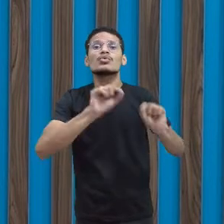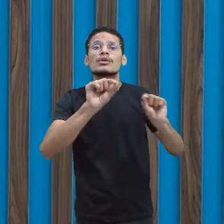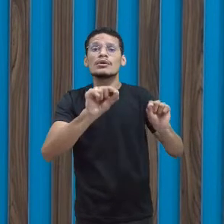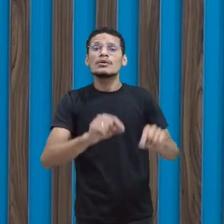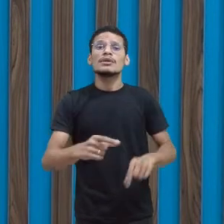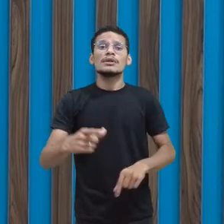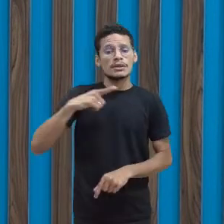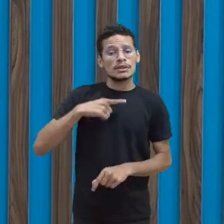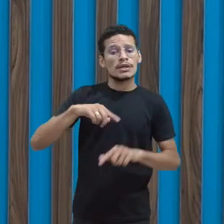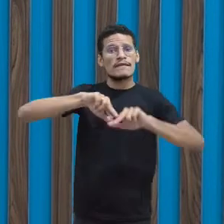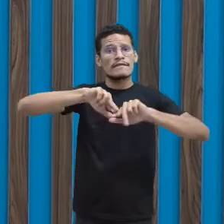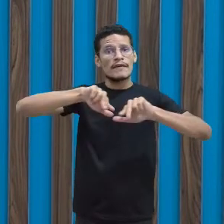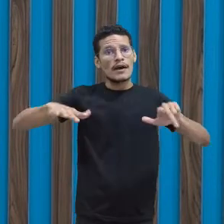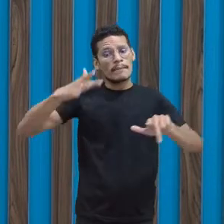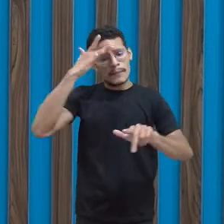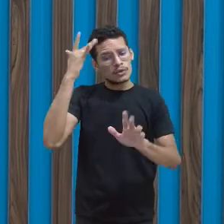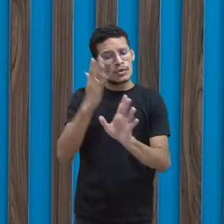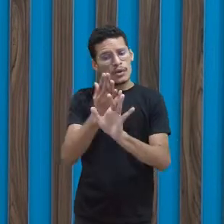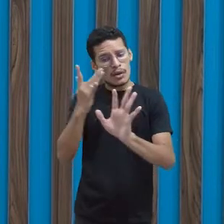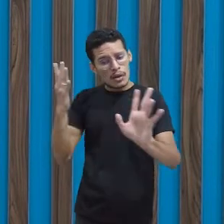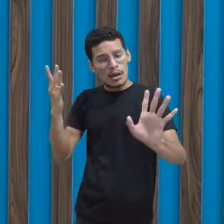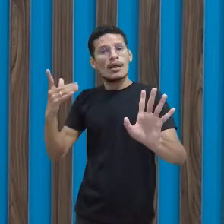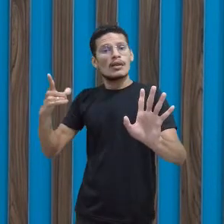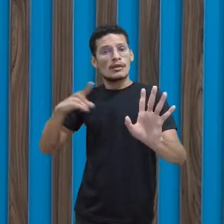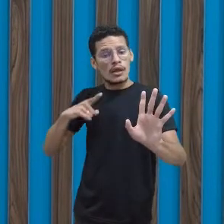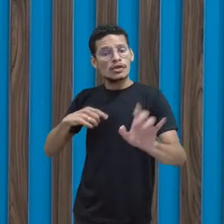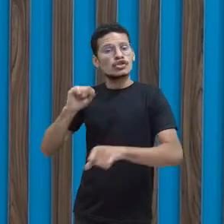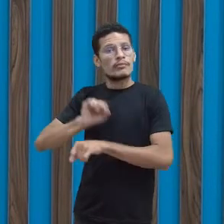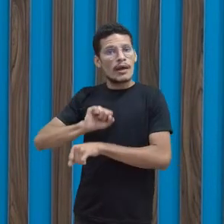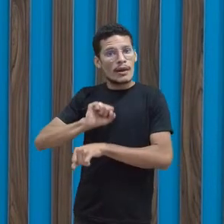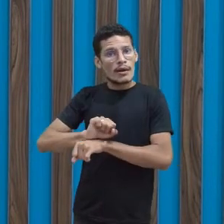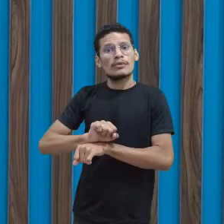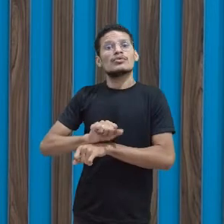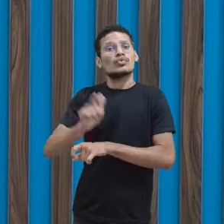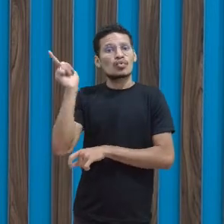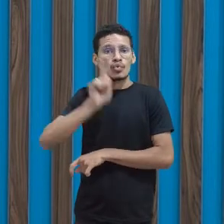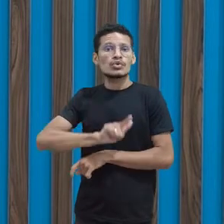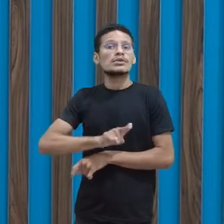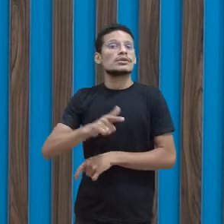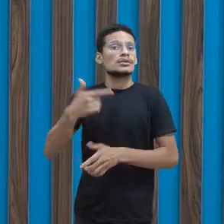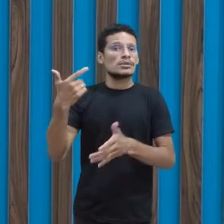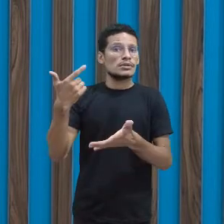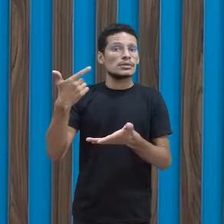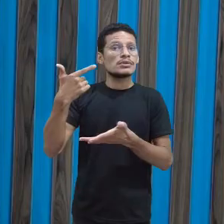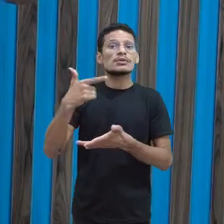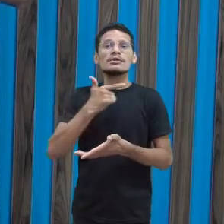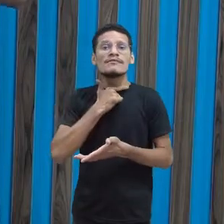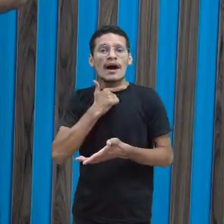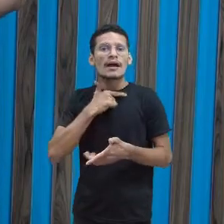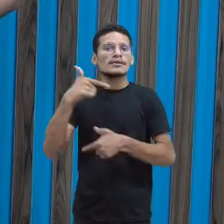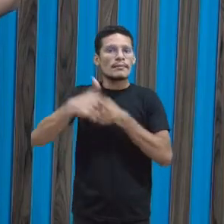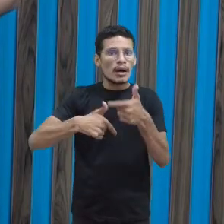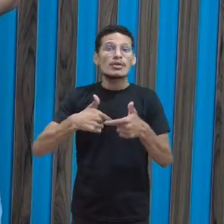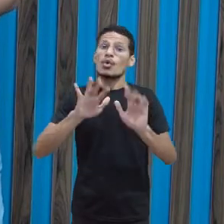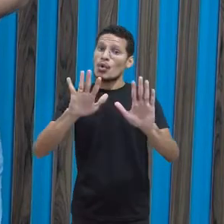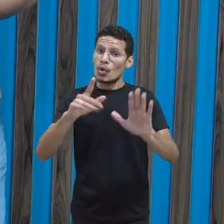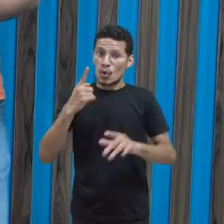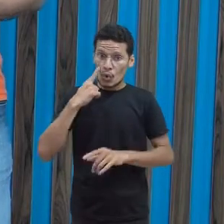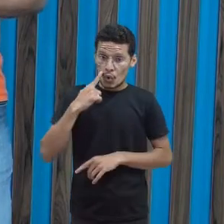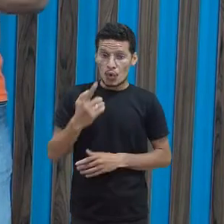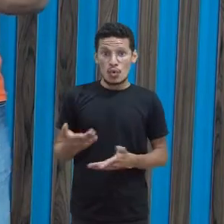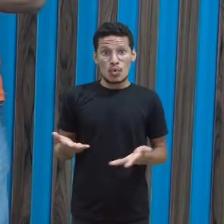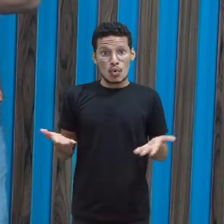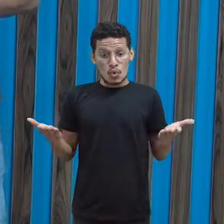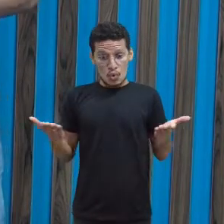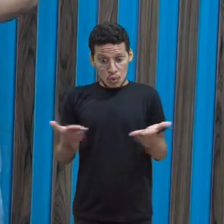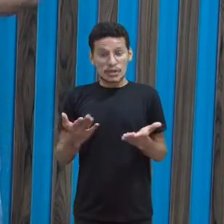existiam muitas pessoas, né, na fila do mercado de trabalho aí esperando para conseguir emprego. Professor Luciano, isso é uma questão, inclusive, eu vejo muita gente às